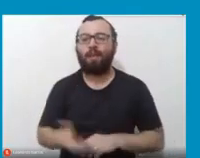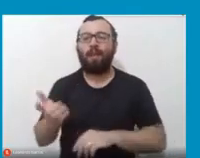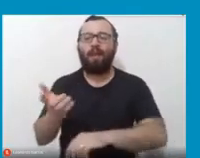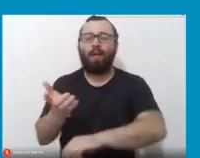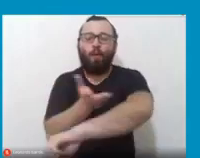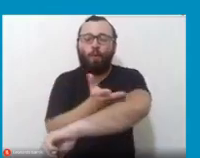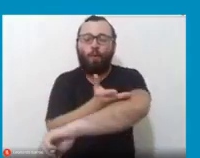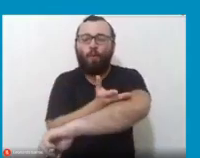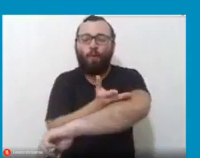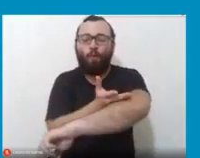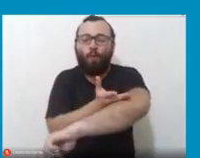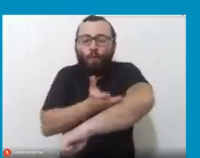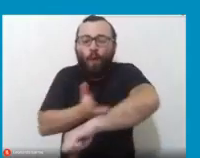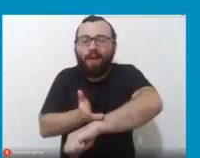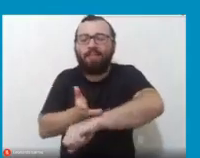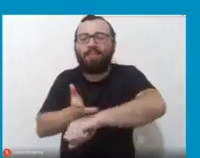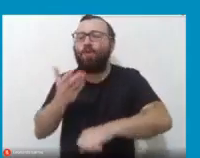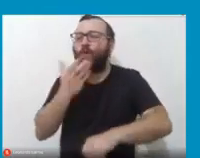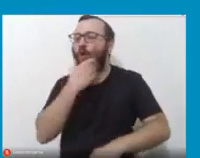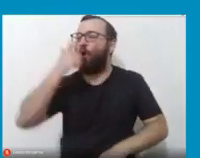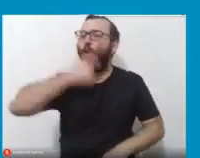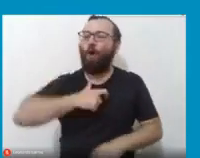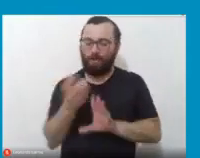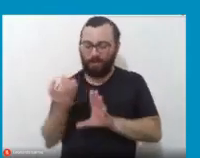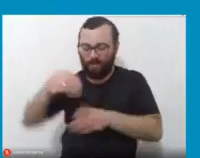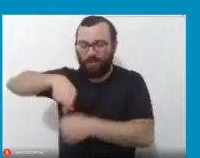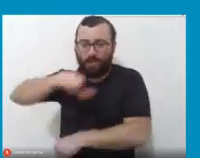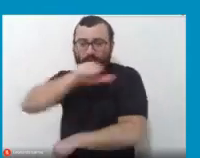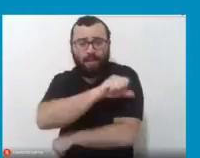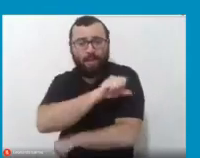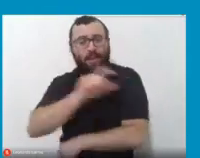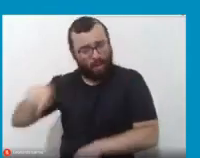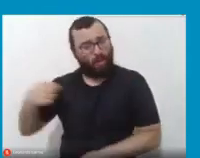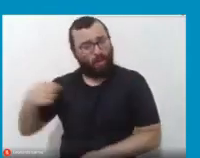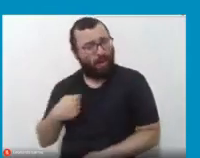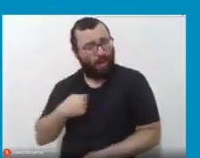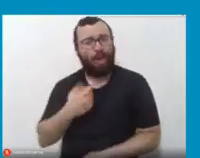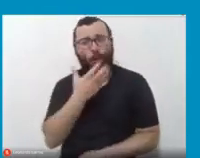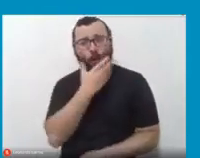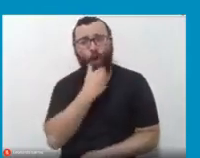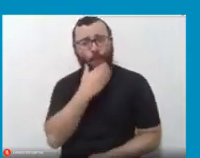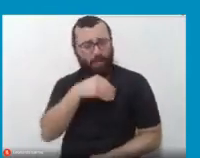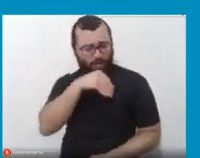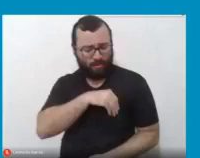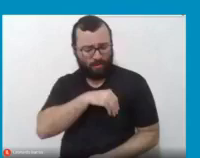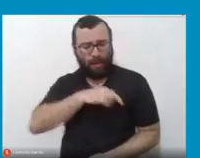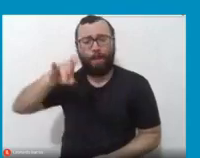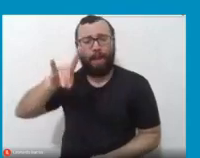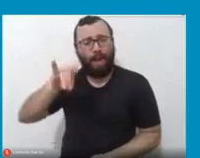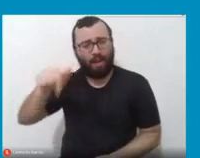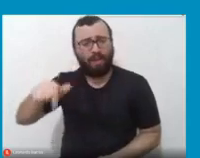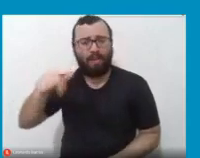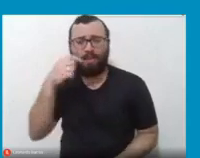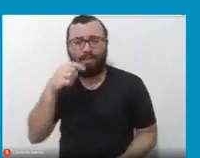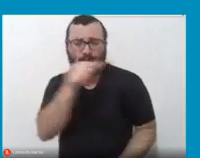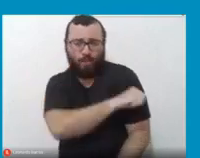Man in Rio de Janeiro. Eu sou um white middle class man in Rio de Janeiro, entende? Então, eu